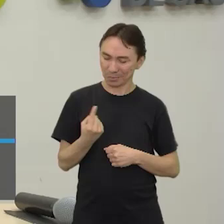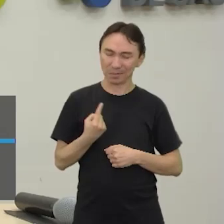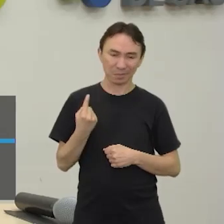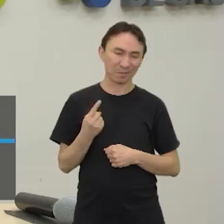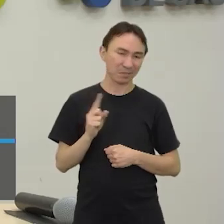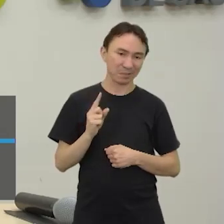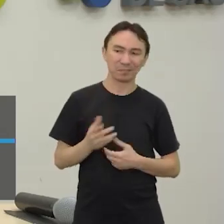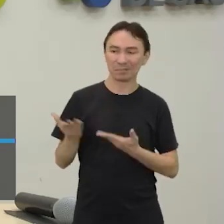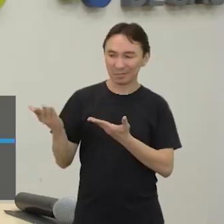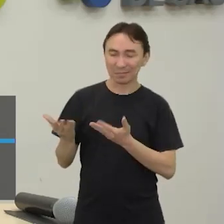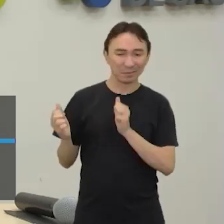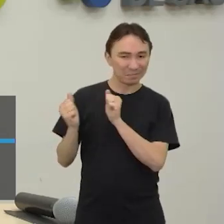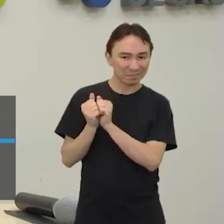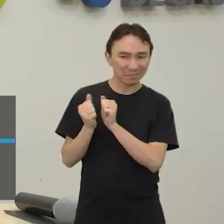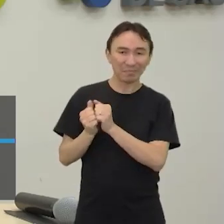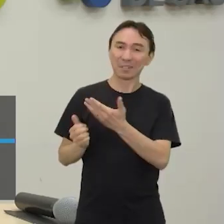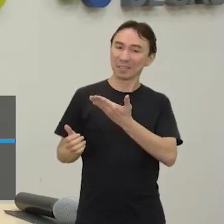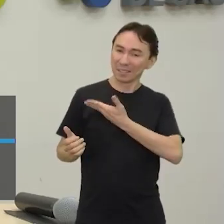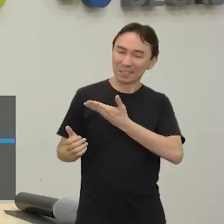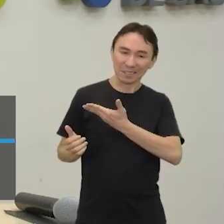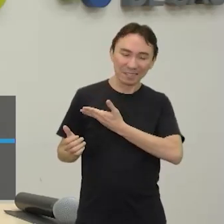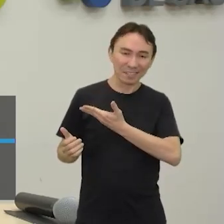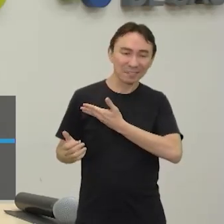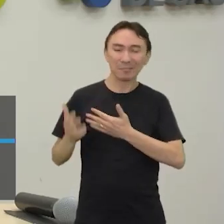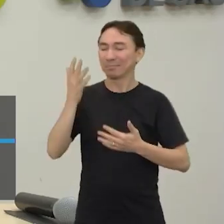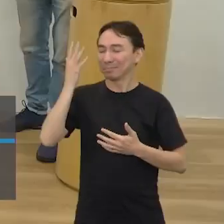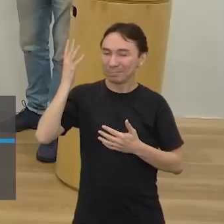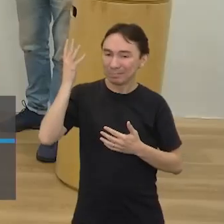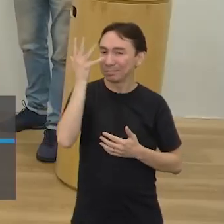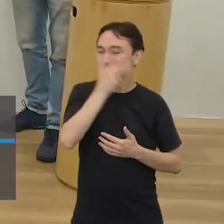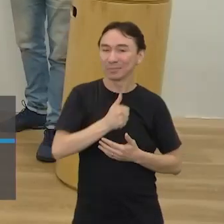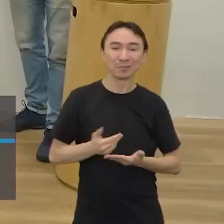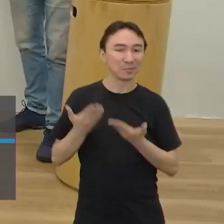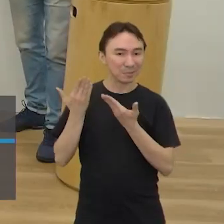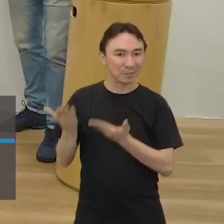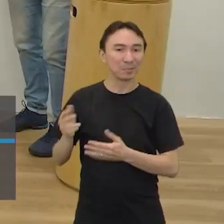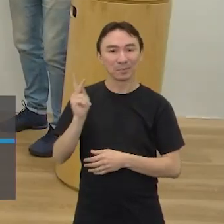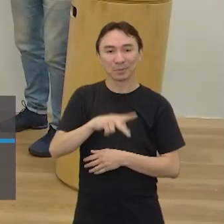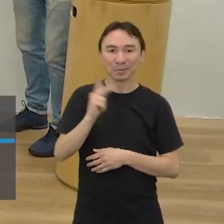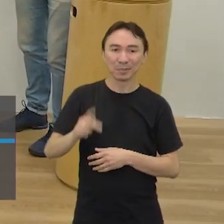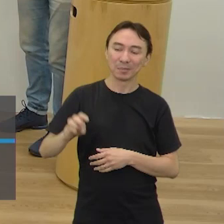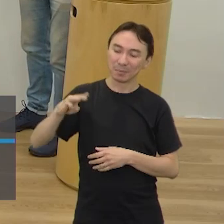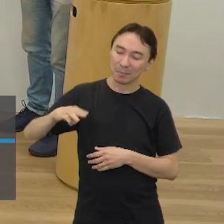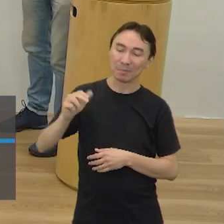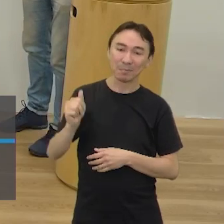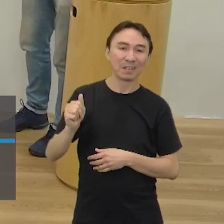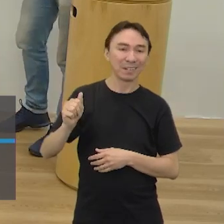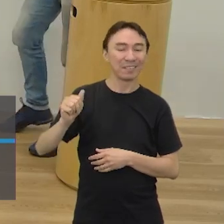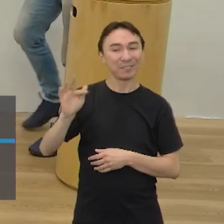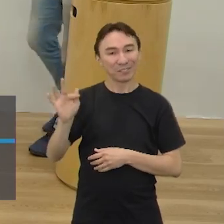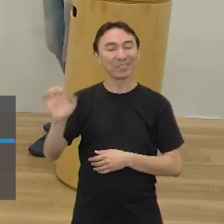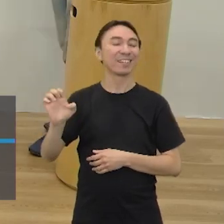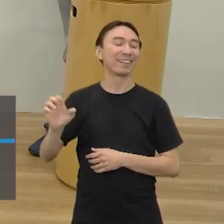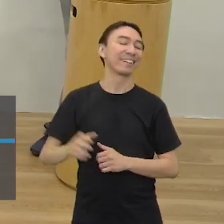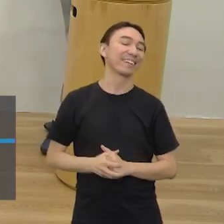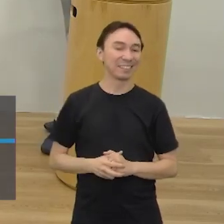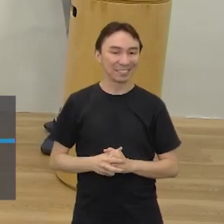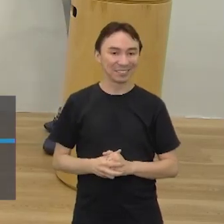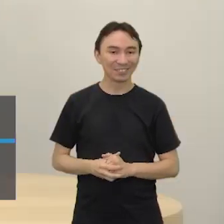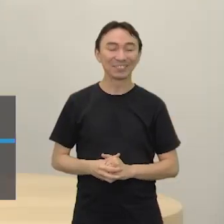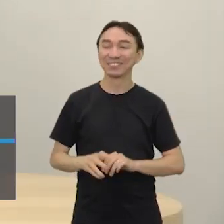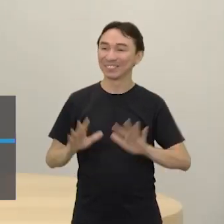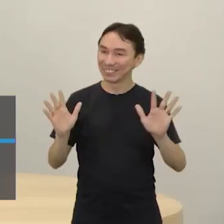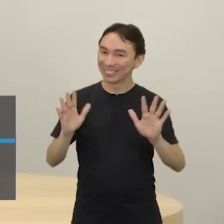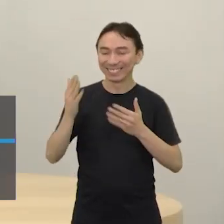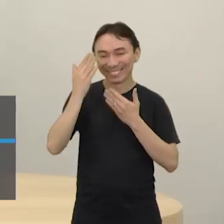amiga, a graça, a galhardia, o charme, professora Maria Fernanda de Filosofia. Seja muito bem-vinda também. Obrigada,